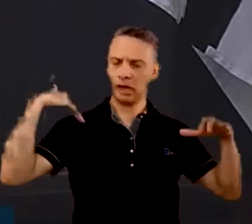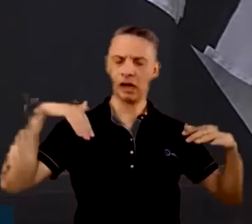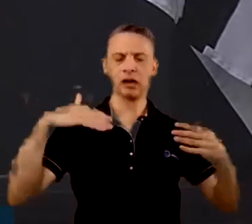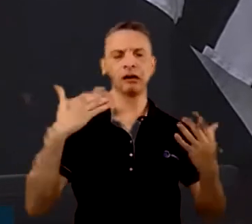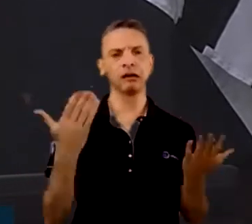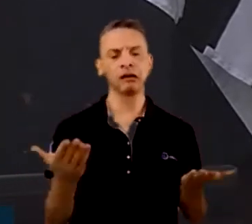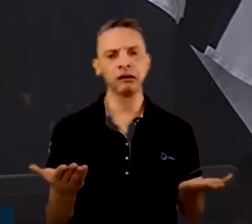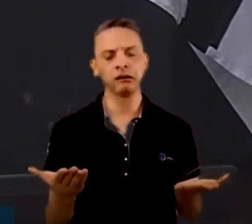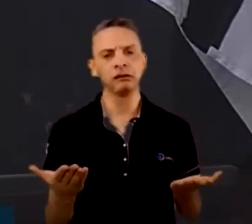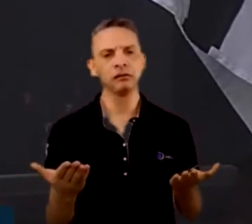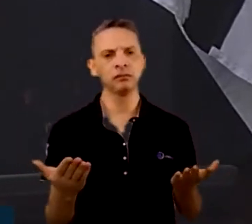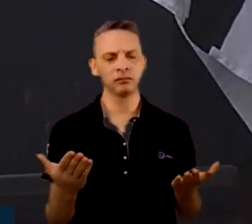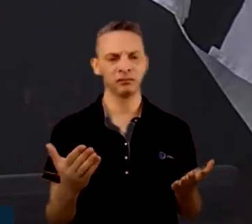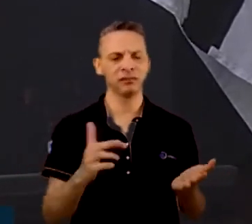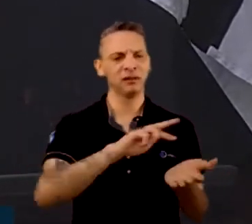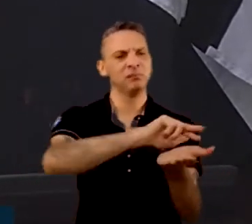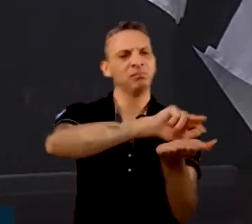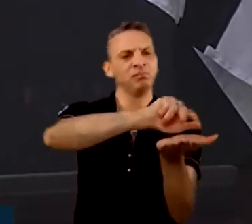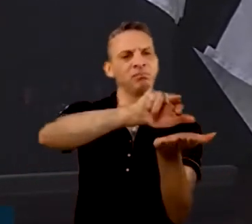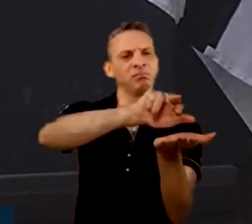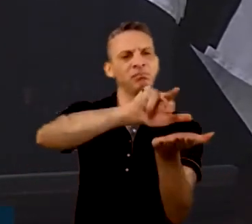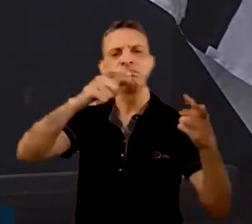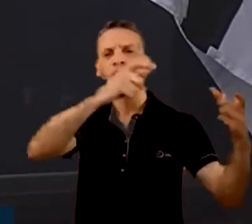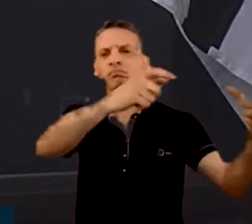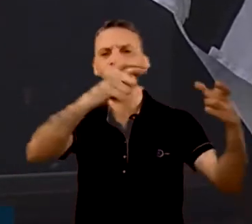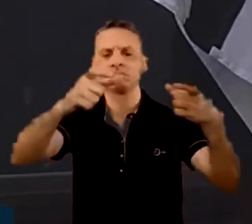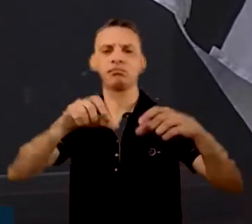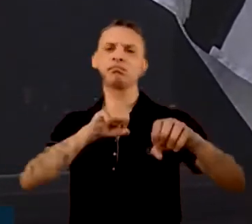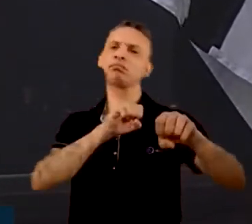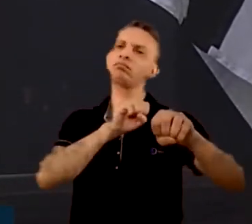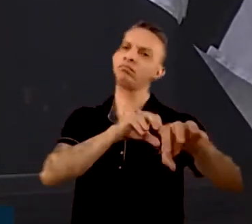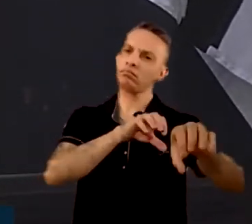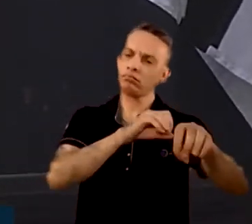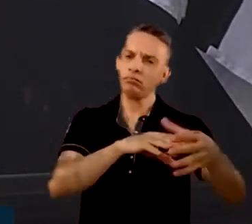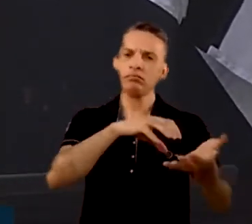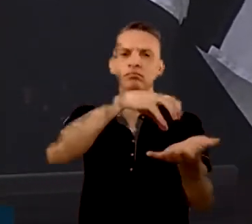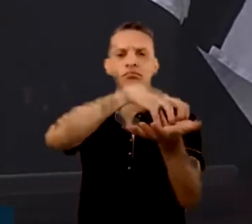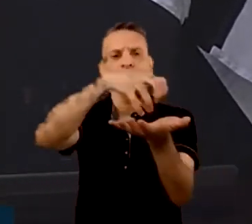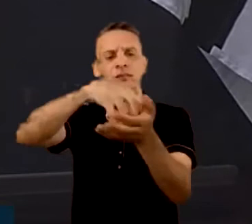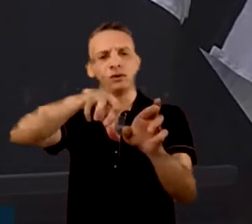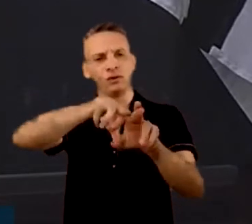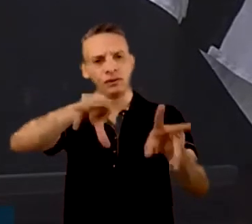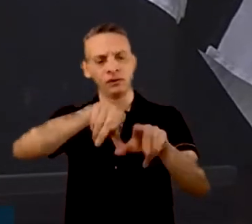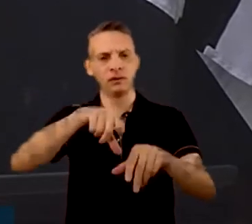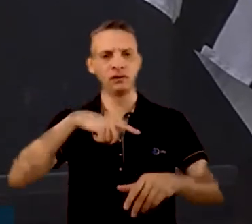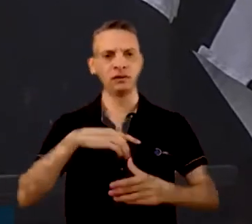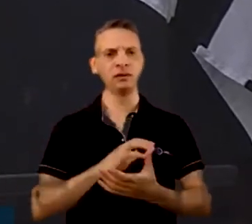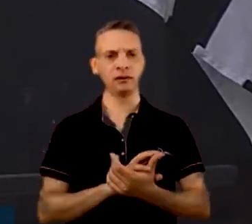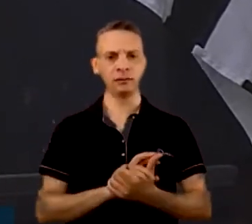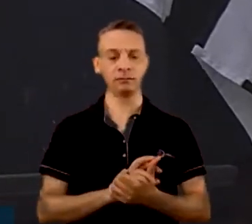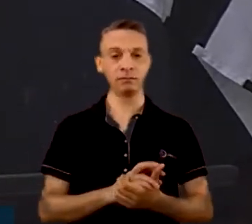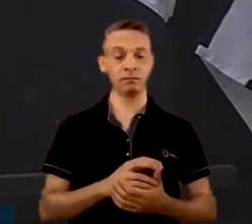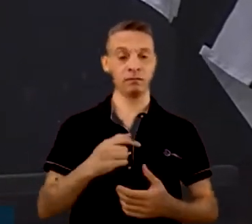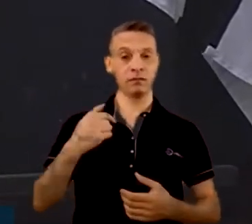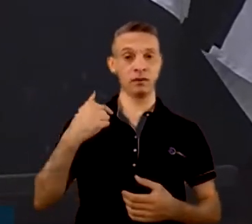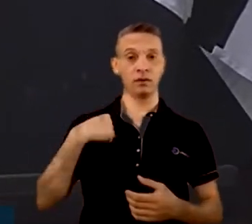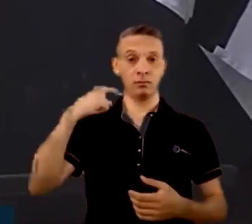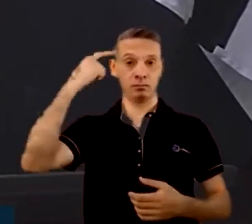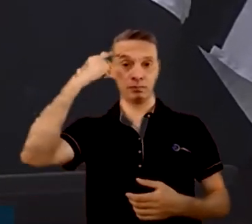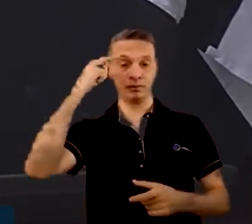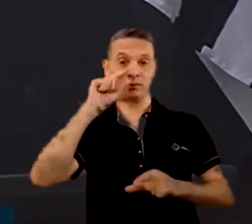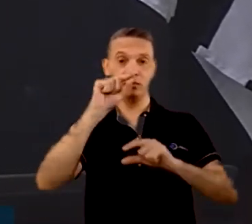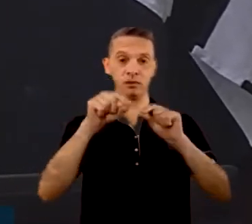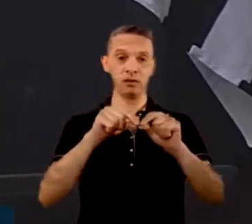Fala de diversos, né? Educação, enfim. O meu ramo, senhor presidente, sequer é